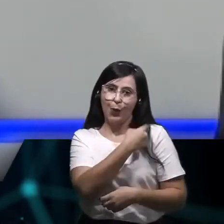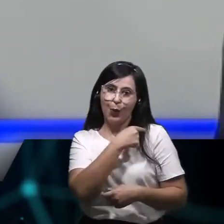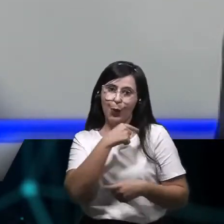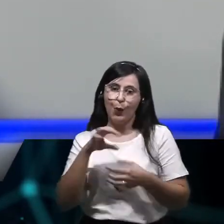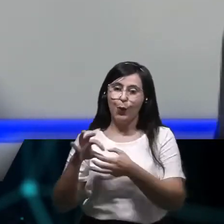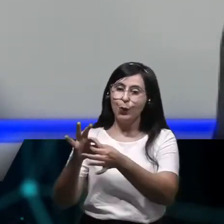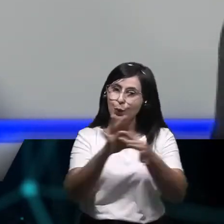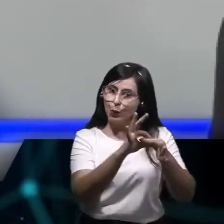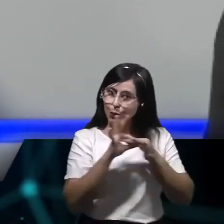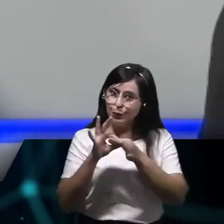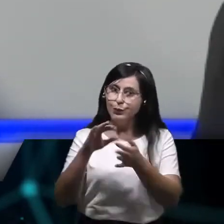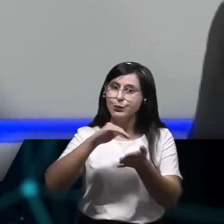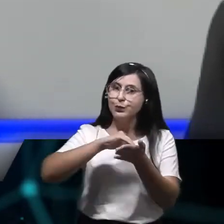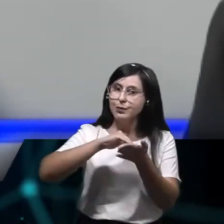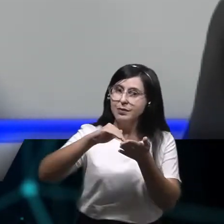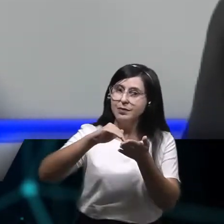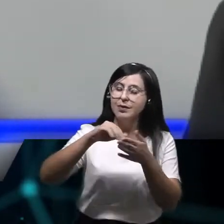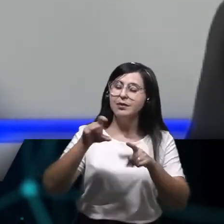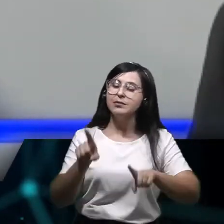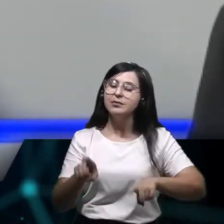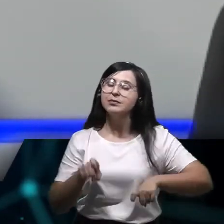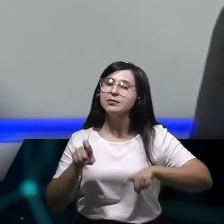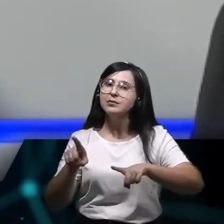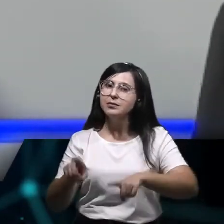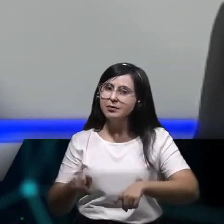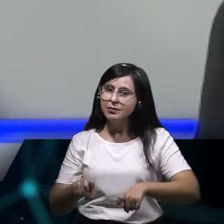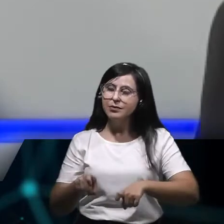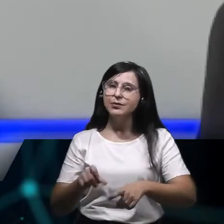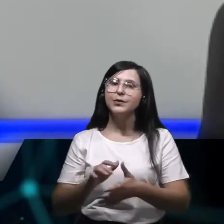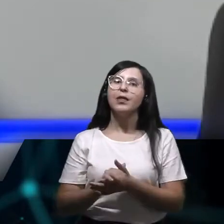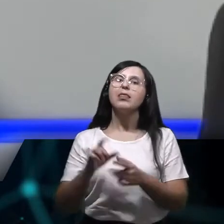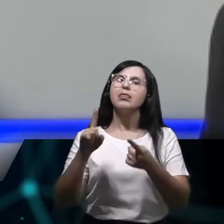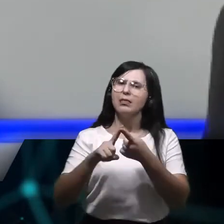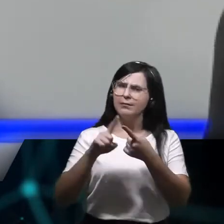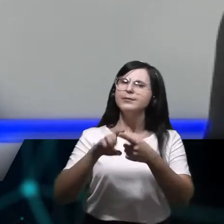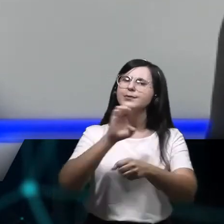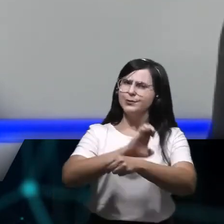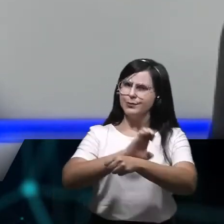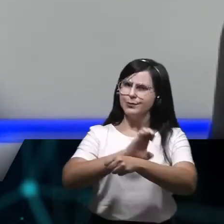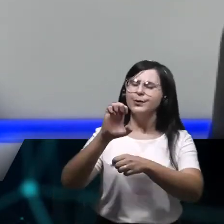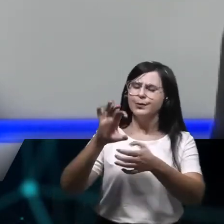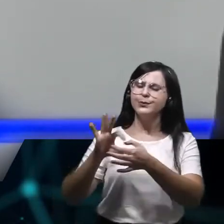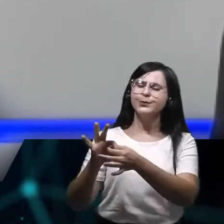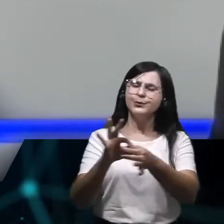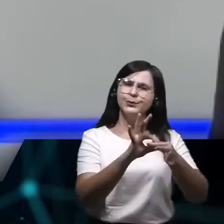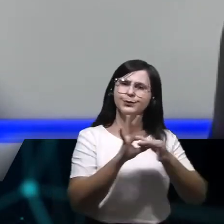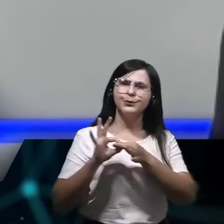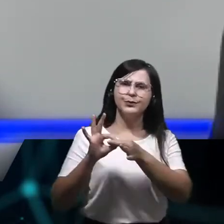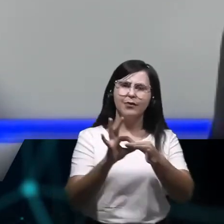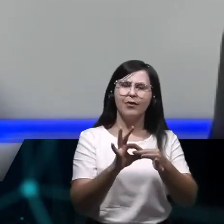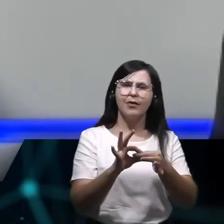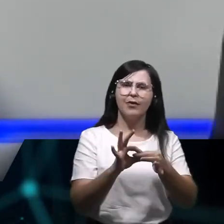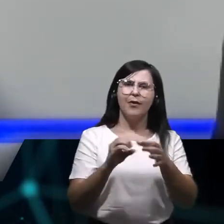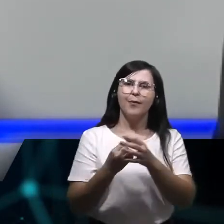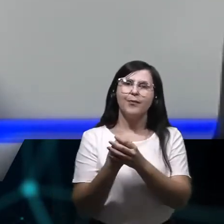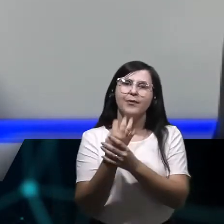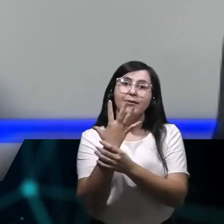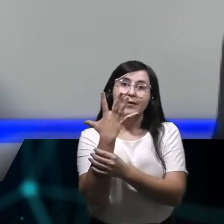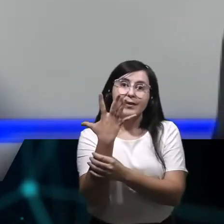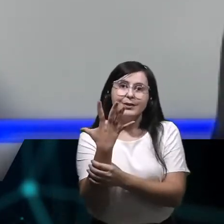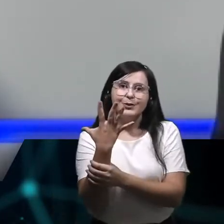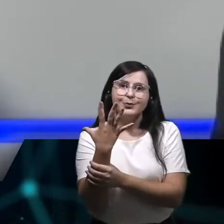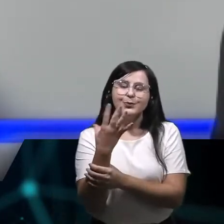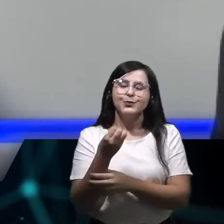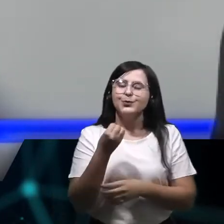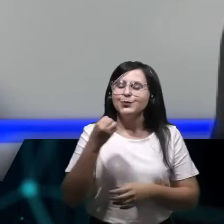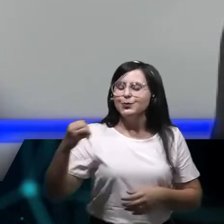a Secretaria de Agricultura do município e com o Estado também, é onde vai surgir o novo projeto para o